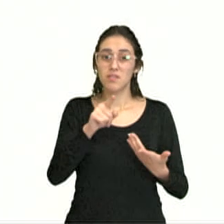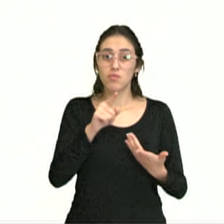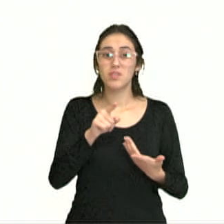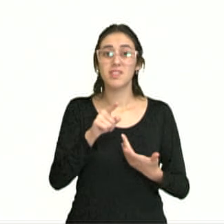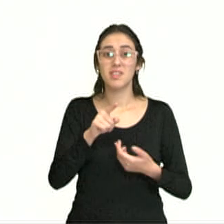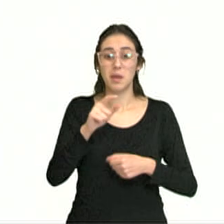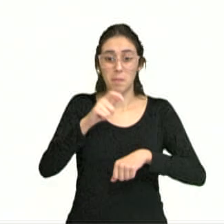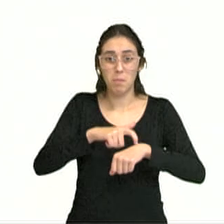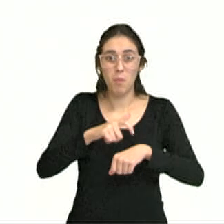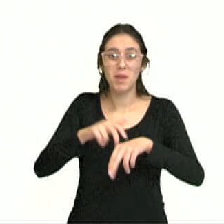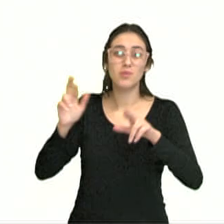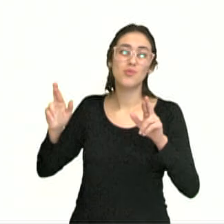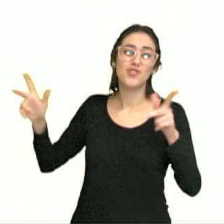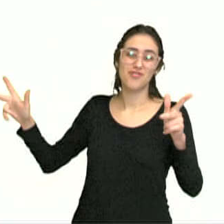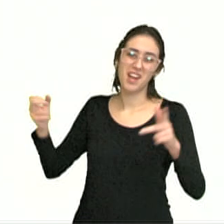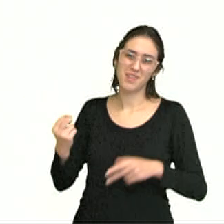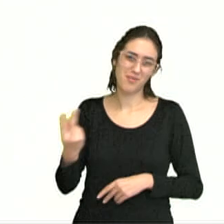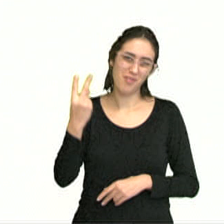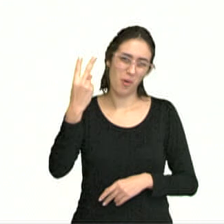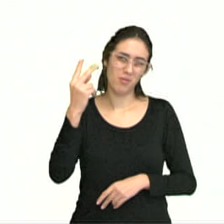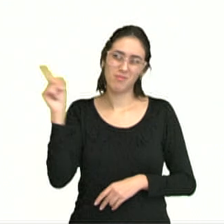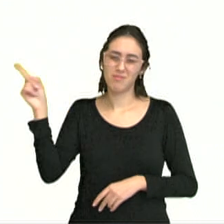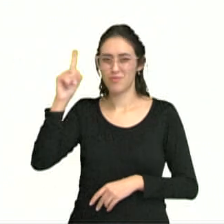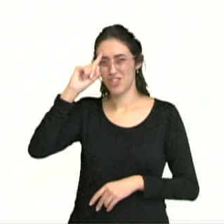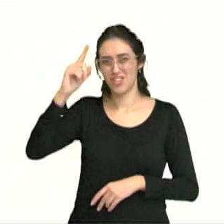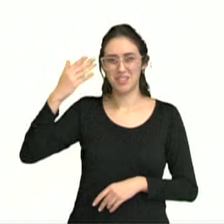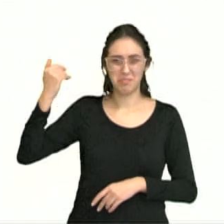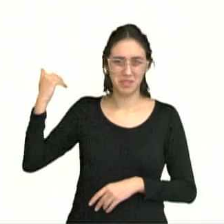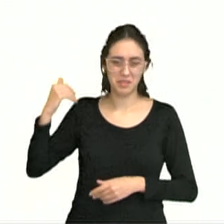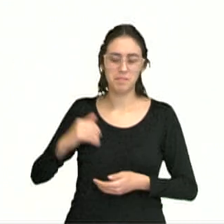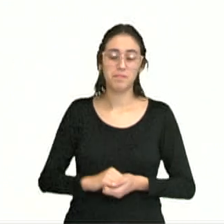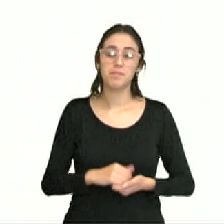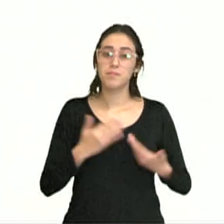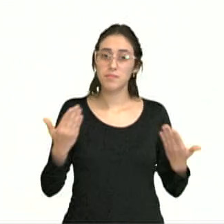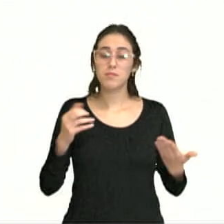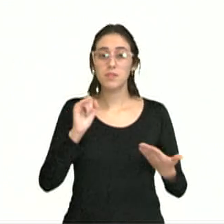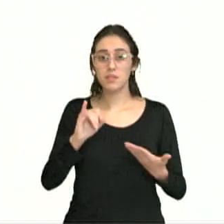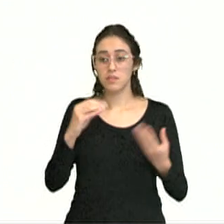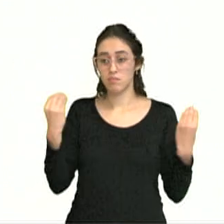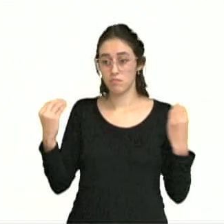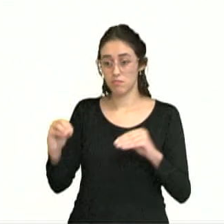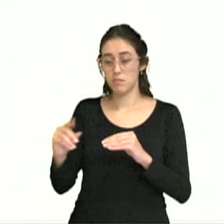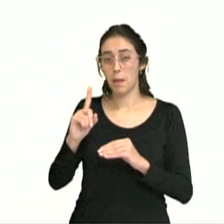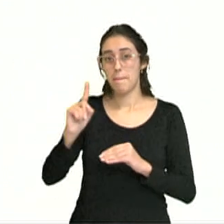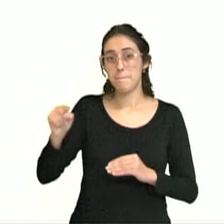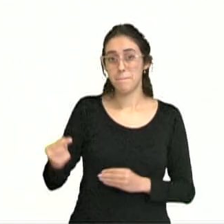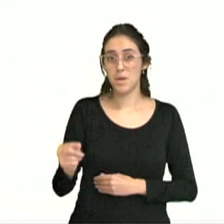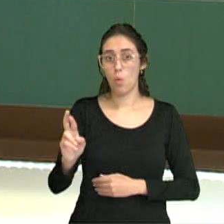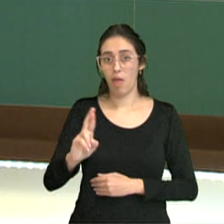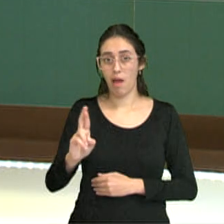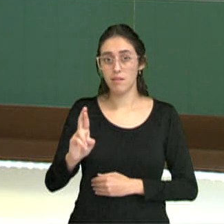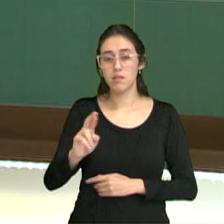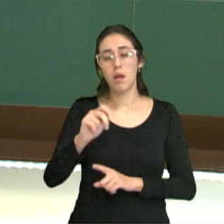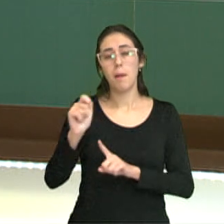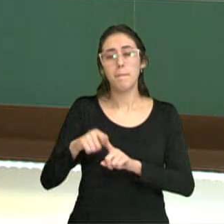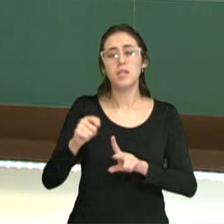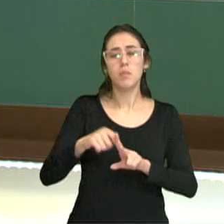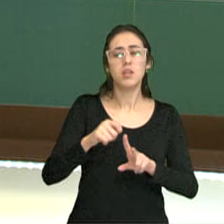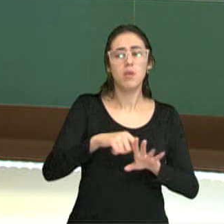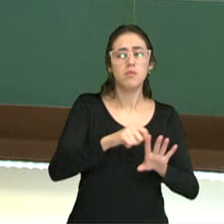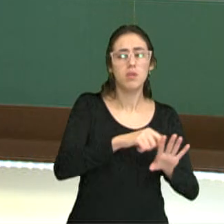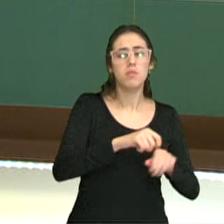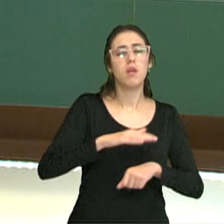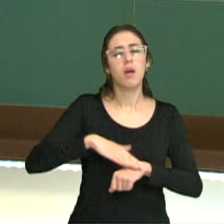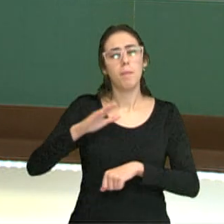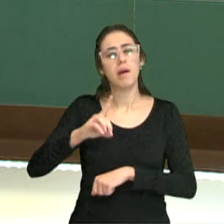estão fazendo, vai dar um valor diferente. Nesse caso, ela aplicando R$1.000 e todo mês fazendo